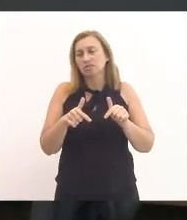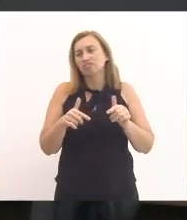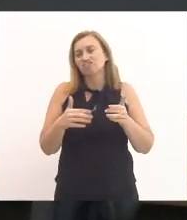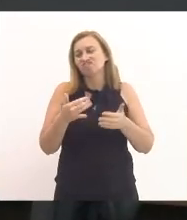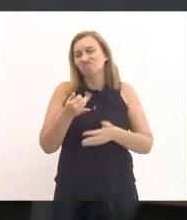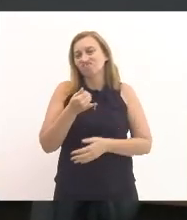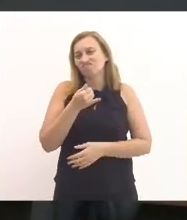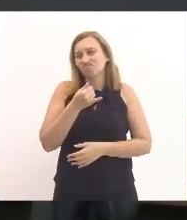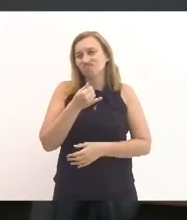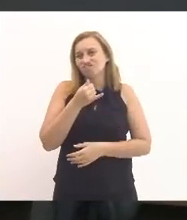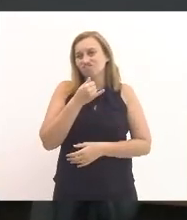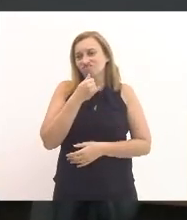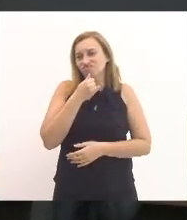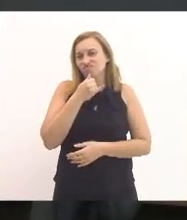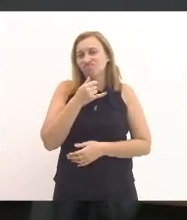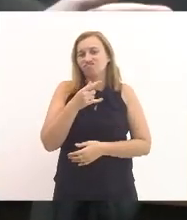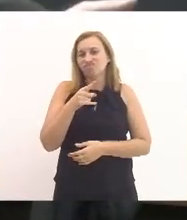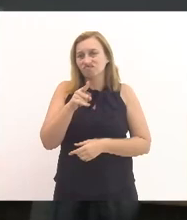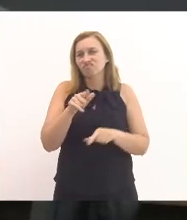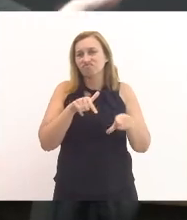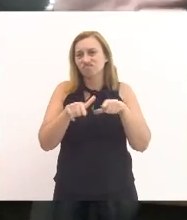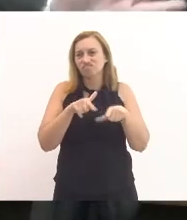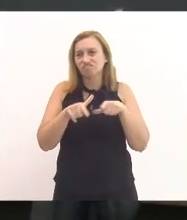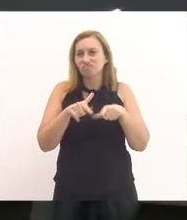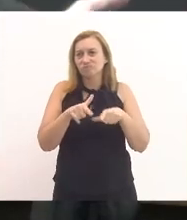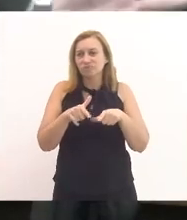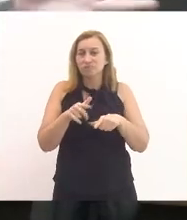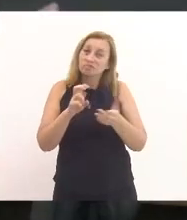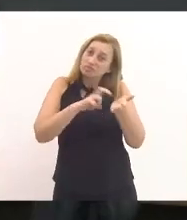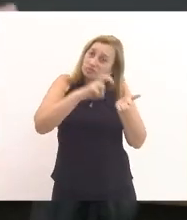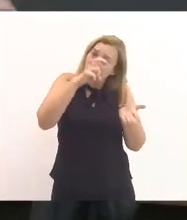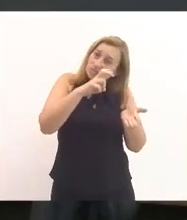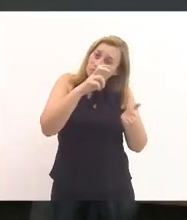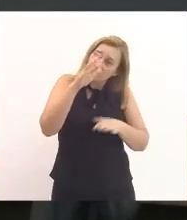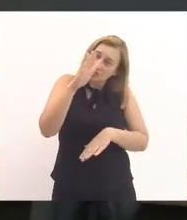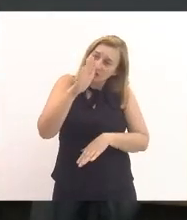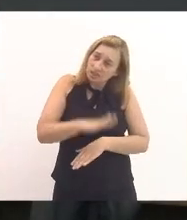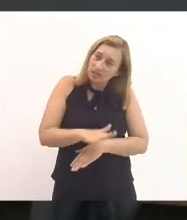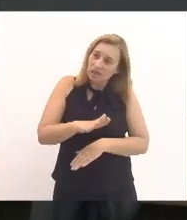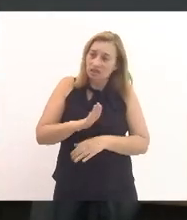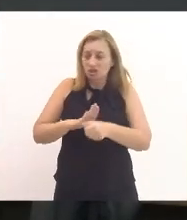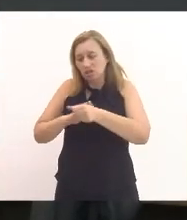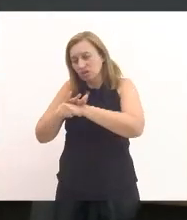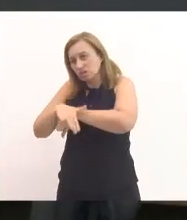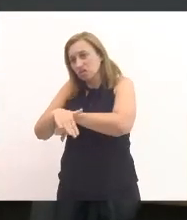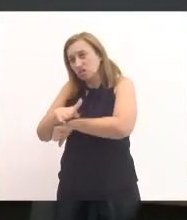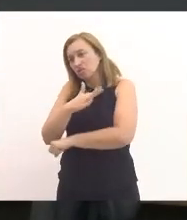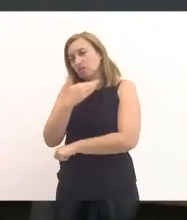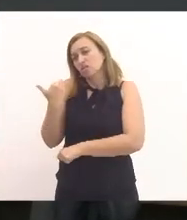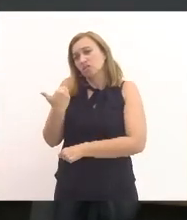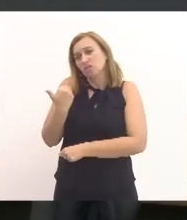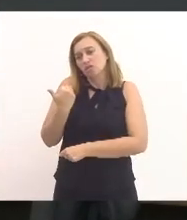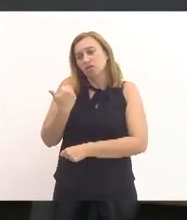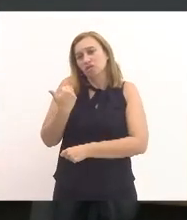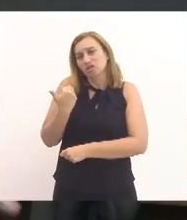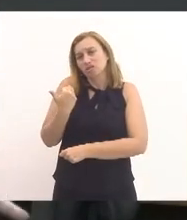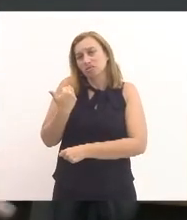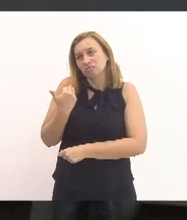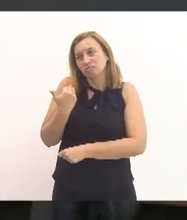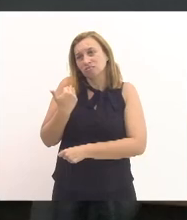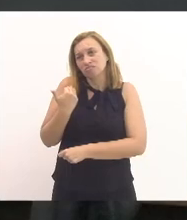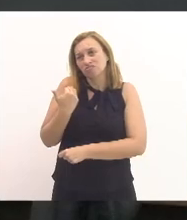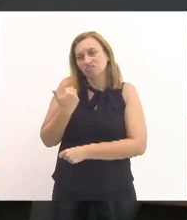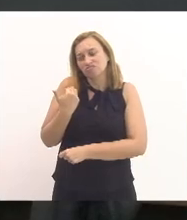penosa de você trabalhar de manhã tarde EA noite com a morte é